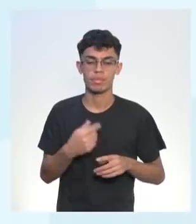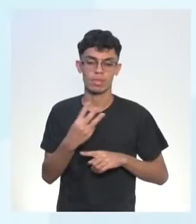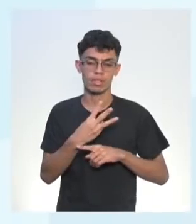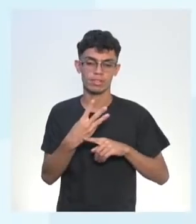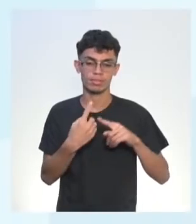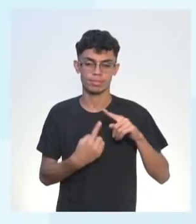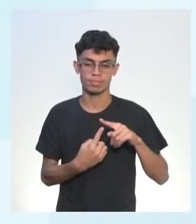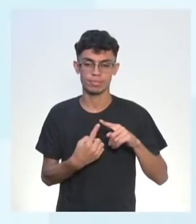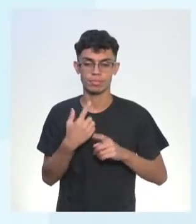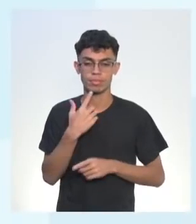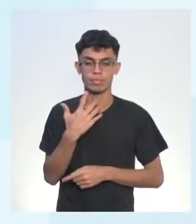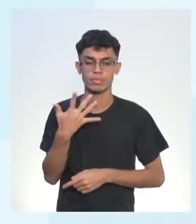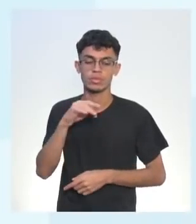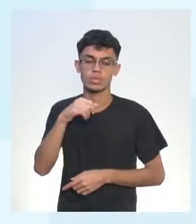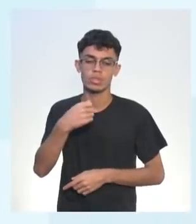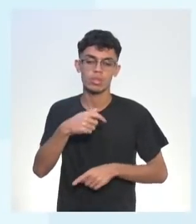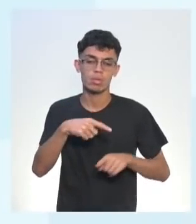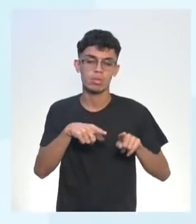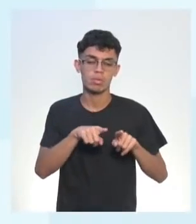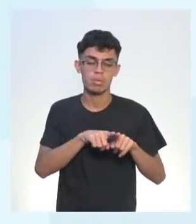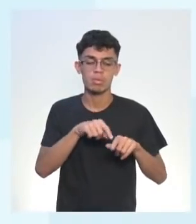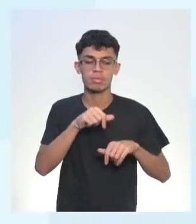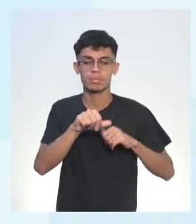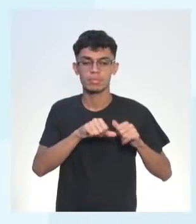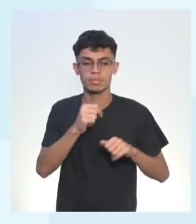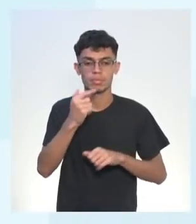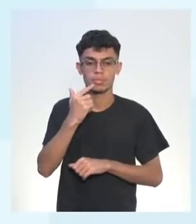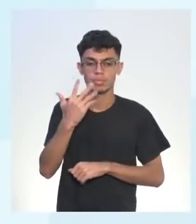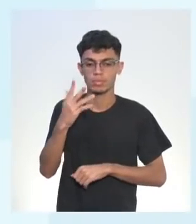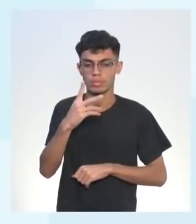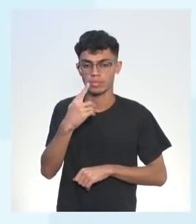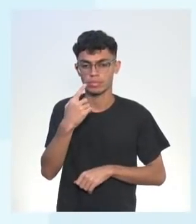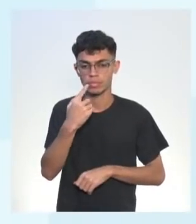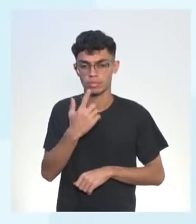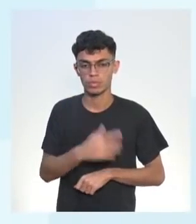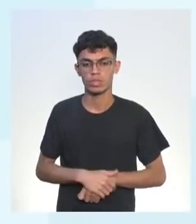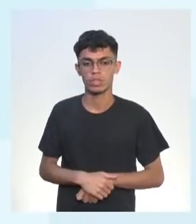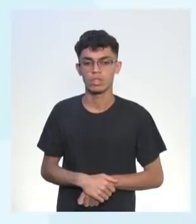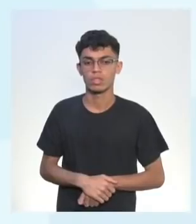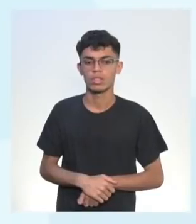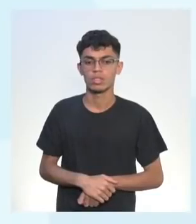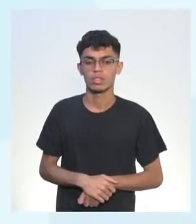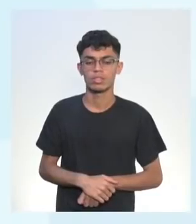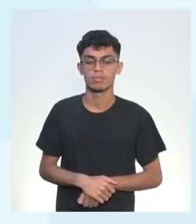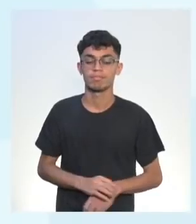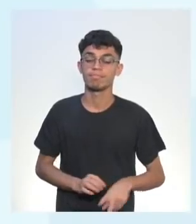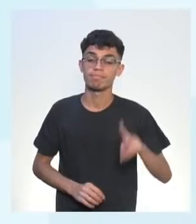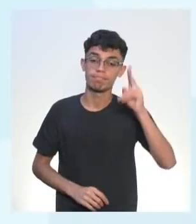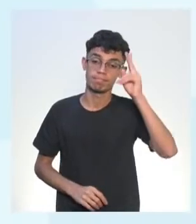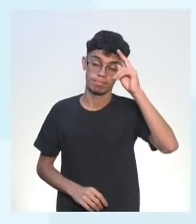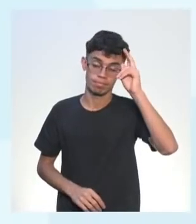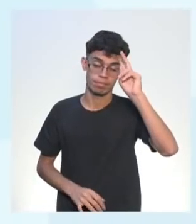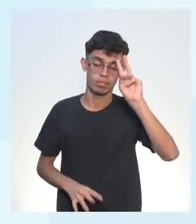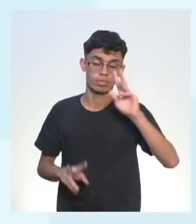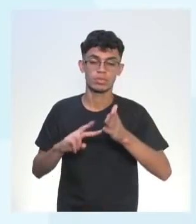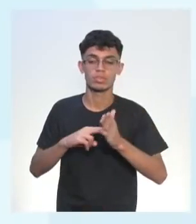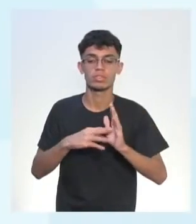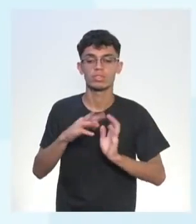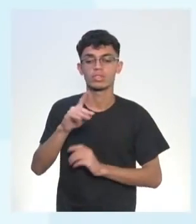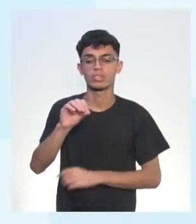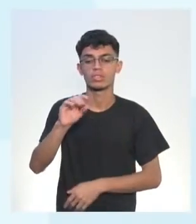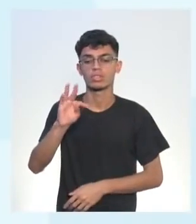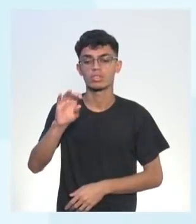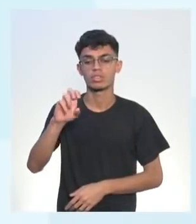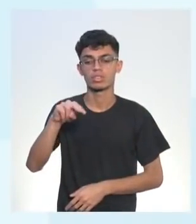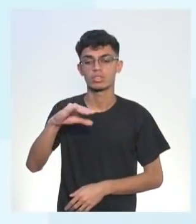do expoente lá, certo? Estão acompanhando? Agora, olha o que eu vou fazer. Veja, vamos lembrar comigo o que é a potência. Ó, se eu